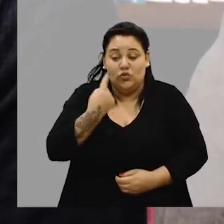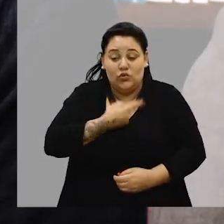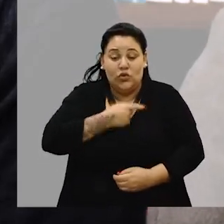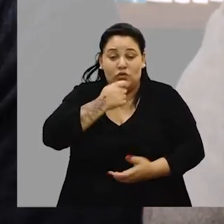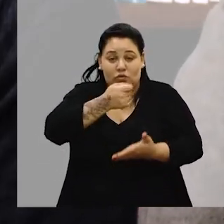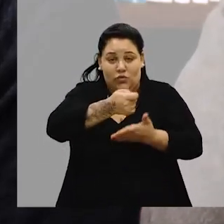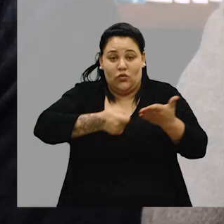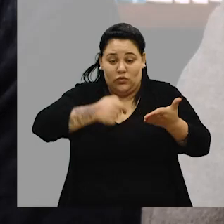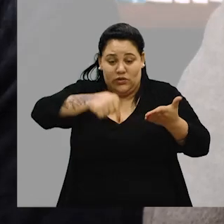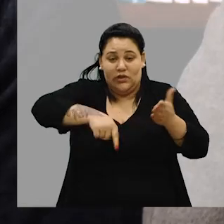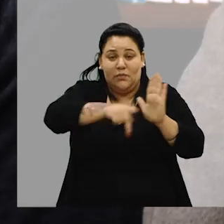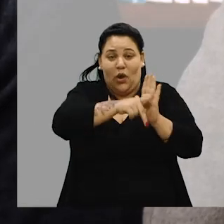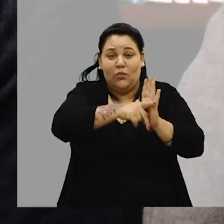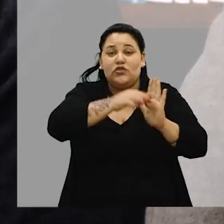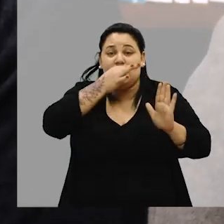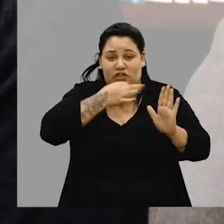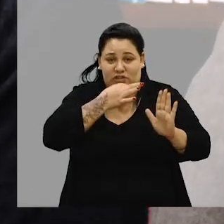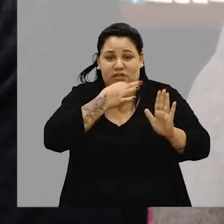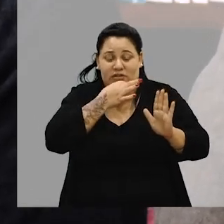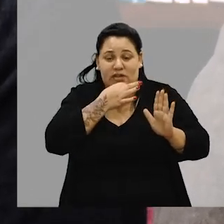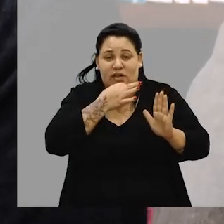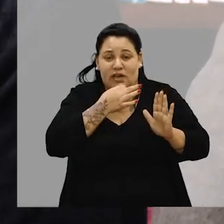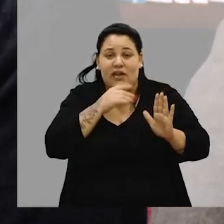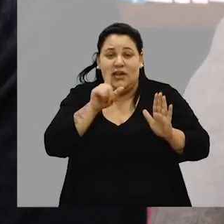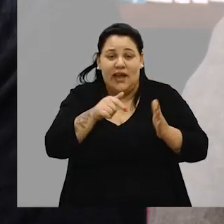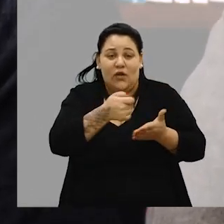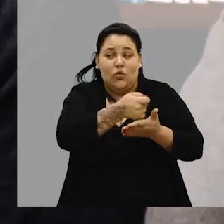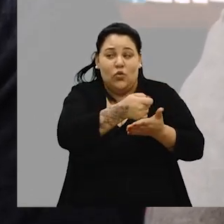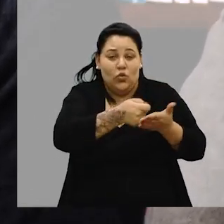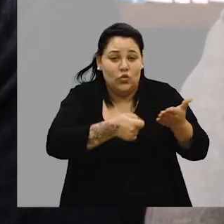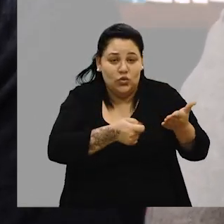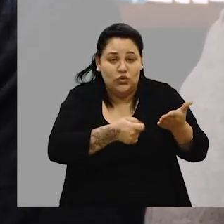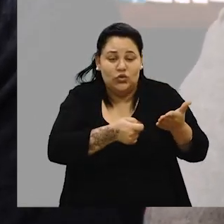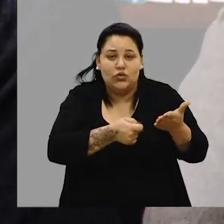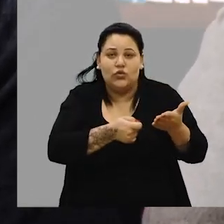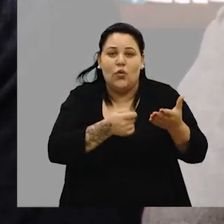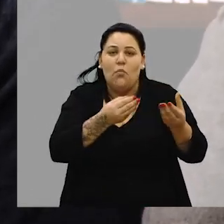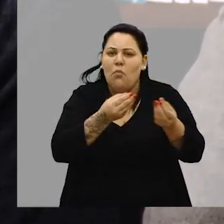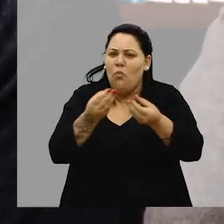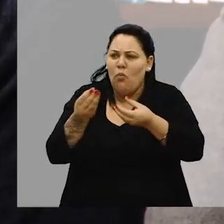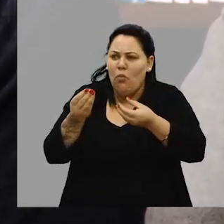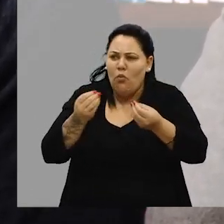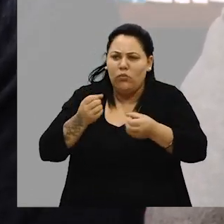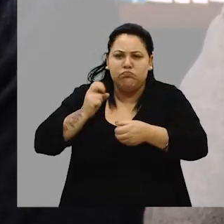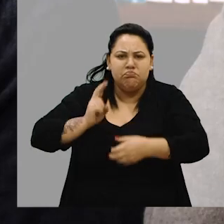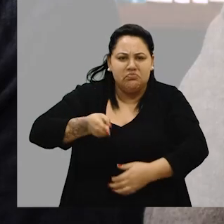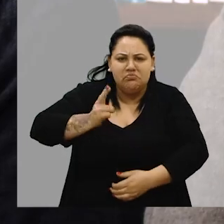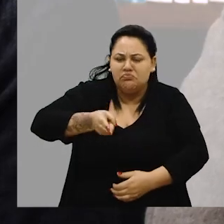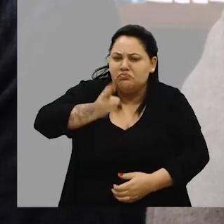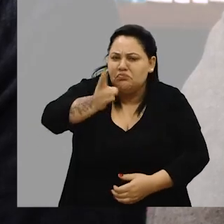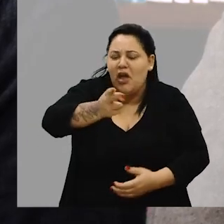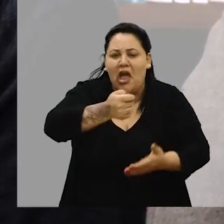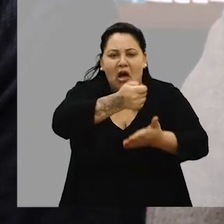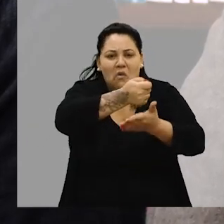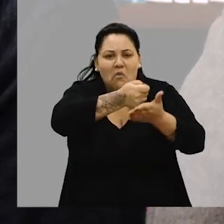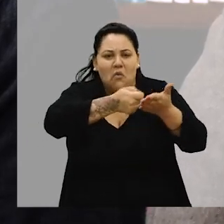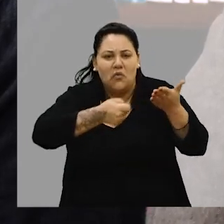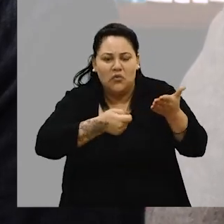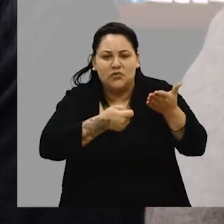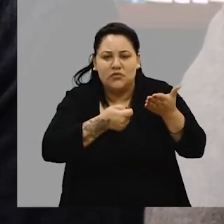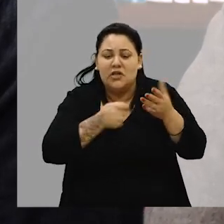no tempo. O nosso concurso da nossa cidade, né, pelo menos, ele é um concurso bastante